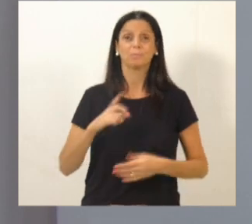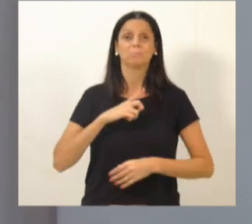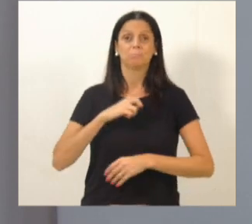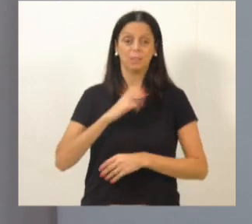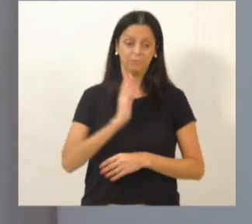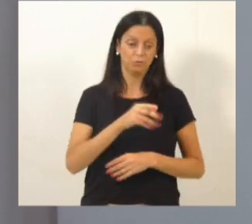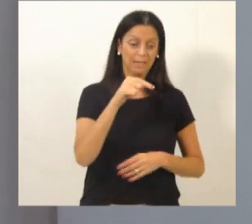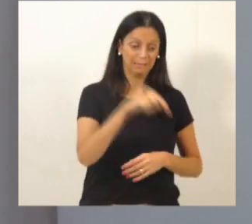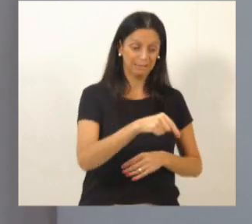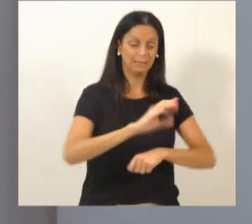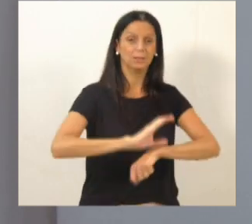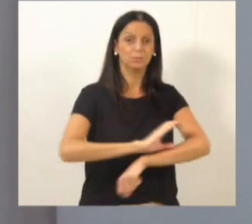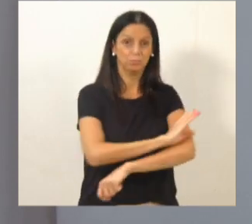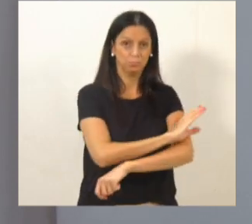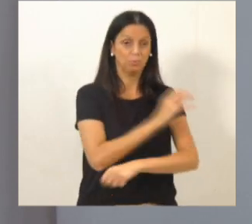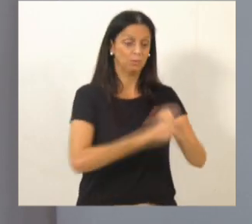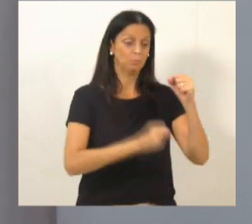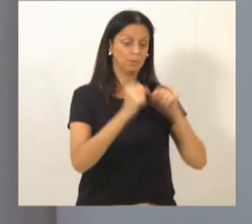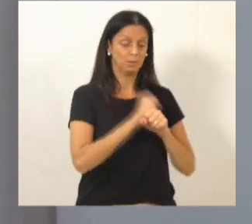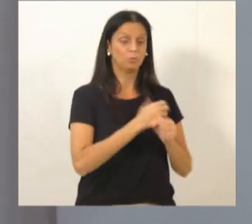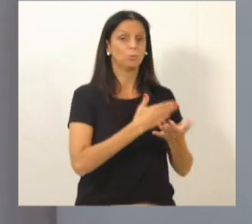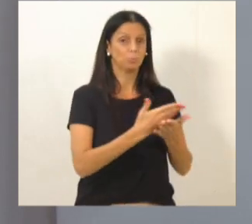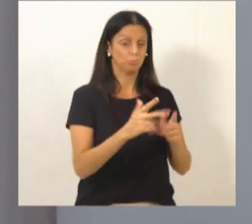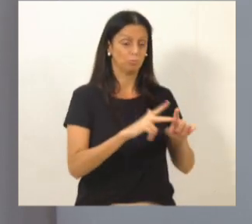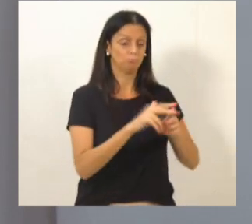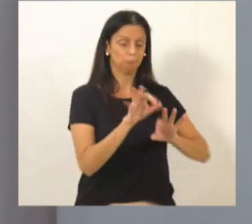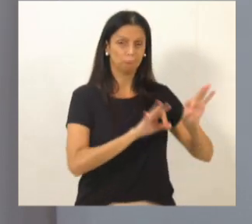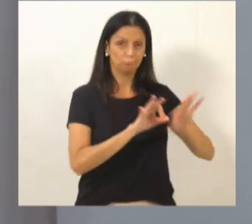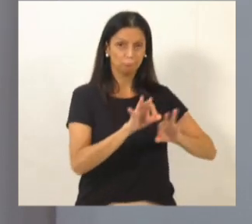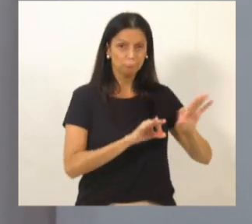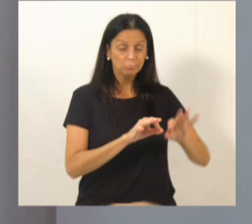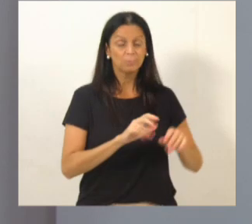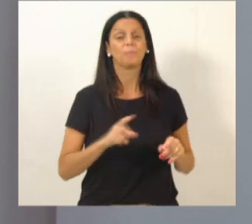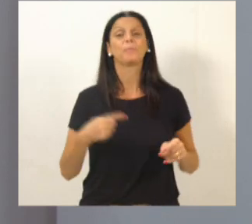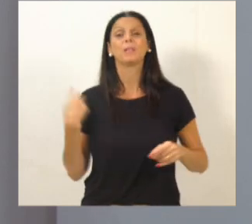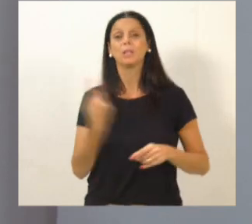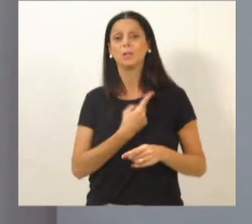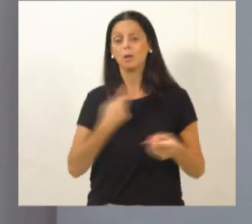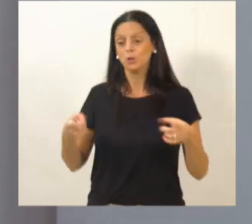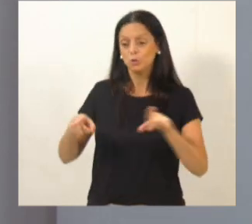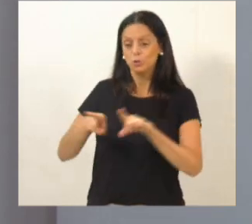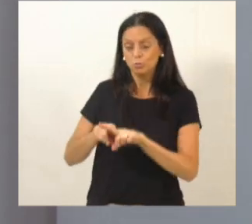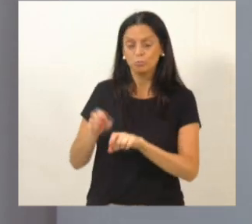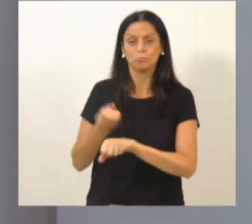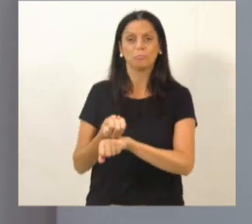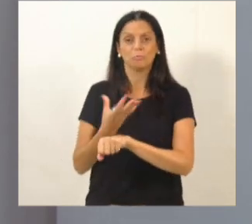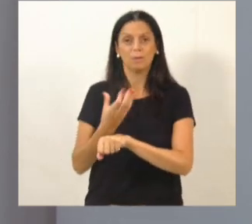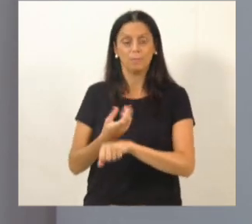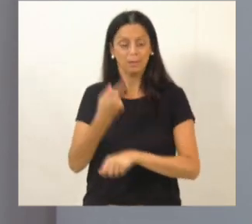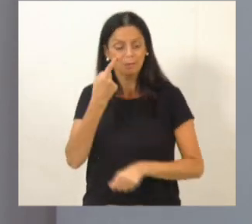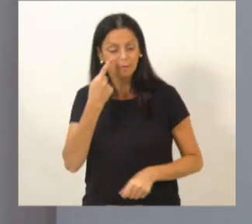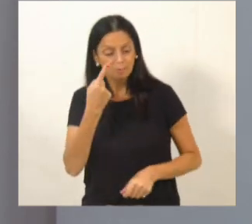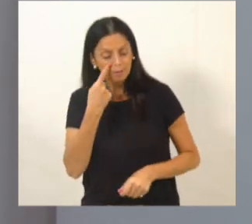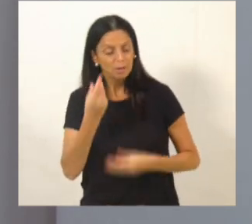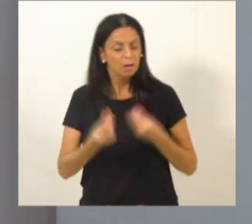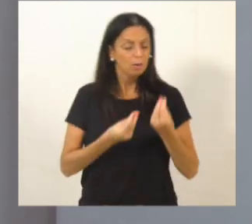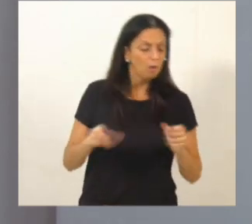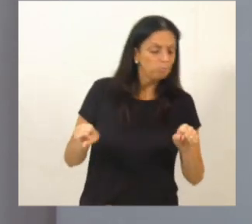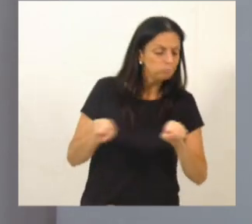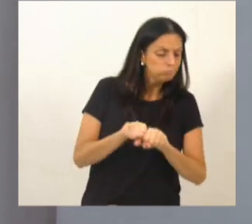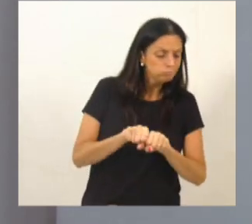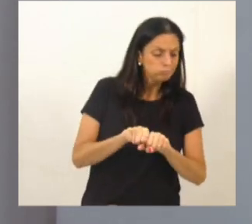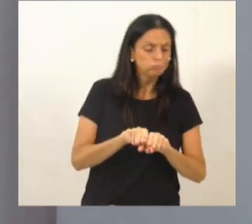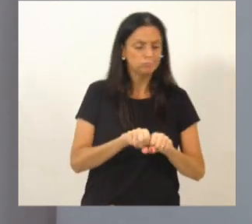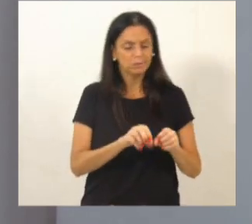do ano passado, e aí estamos conseguindo, em conjunto com o SAMAI, fazer a verificação dessas redes que estavam lá paradas, e nós